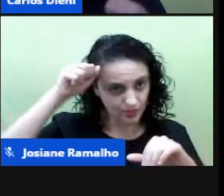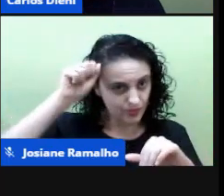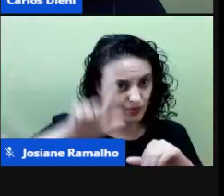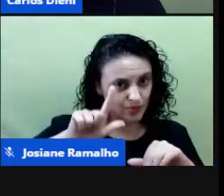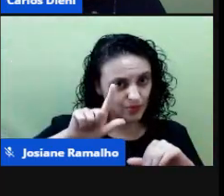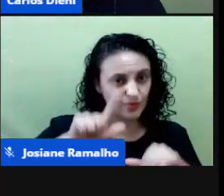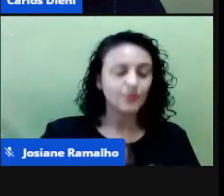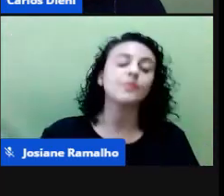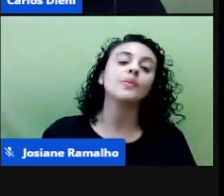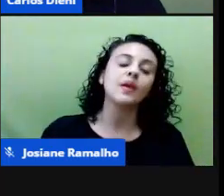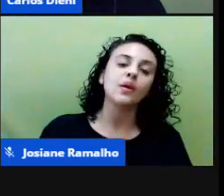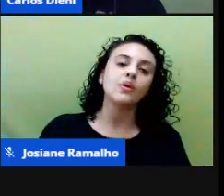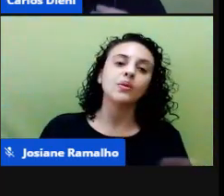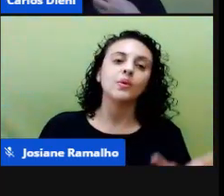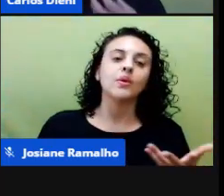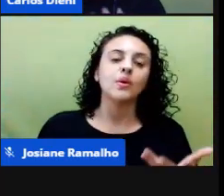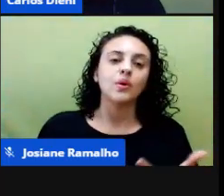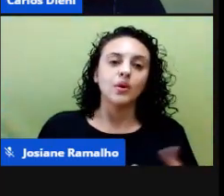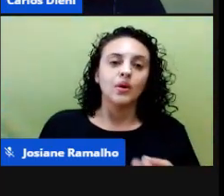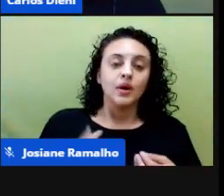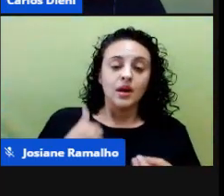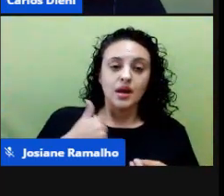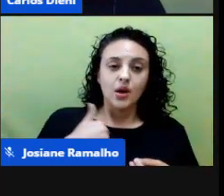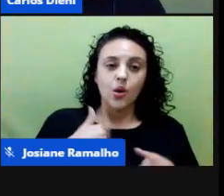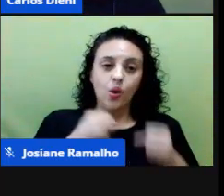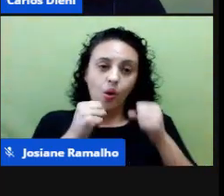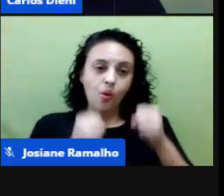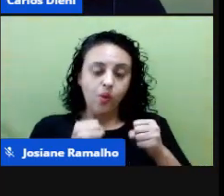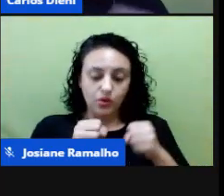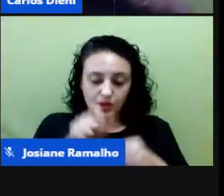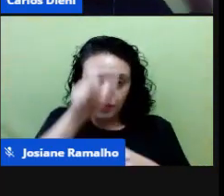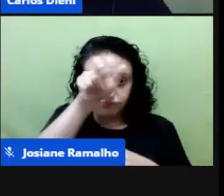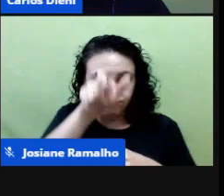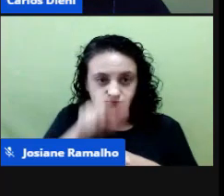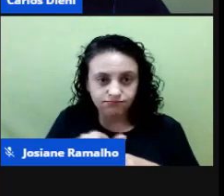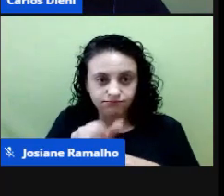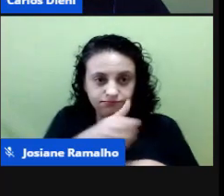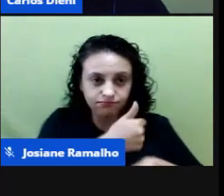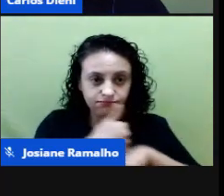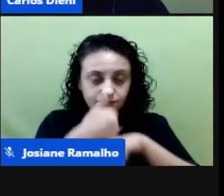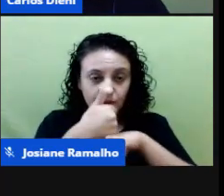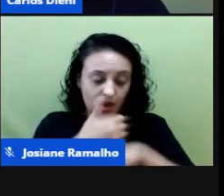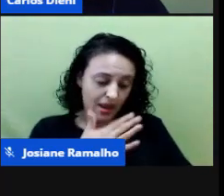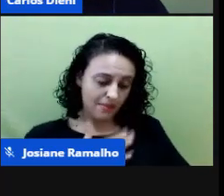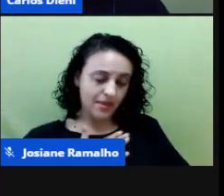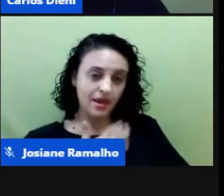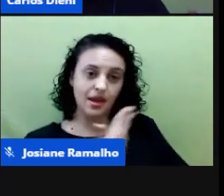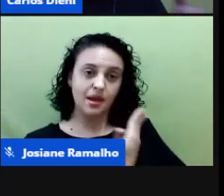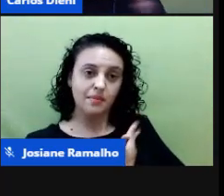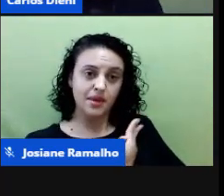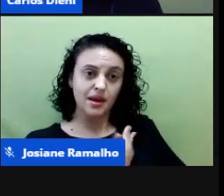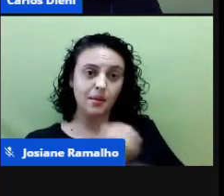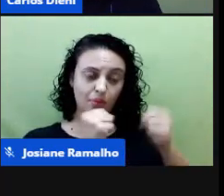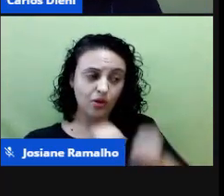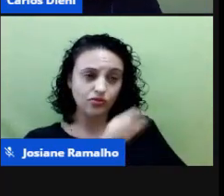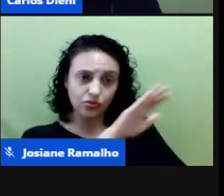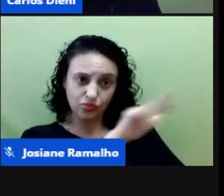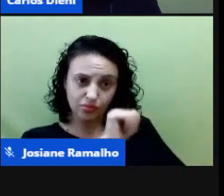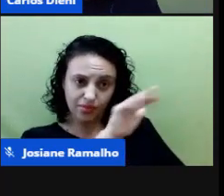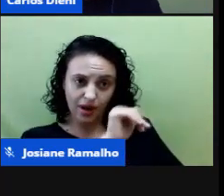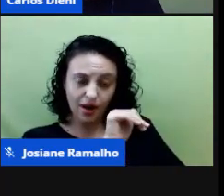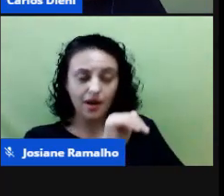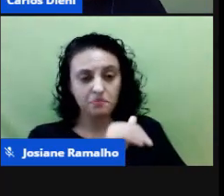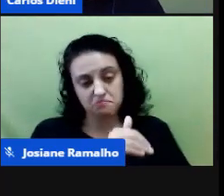isso. Vamos. Eu posso ser o ator principal, minha amiga pode ser a atriz principal, meu filho pode